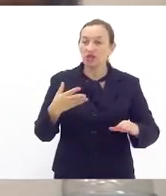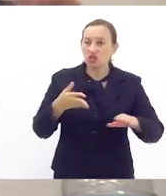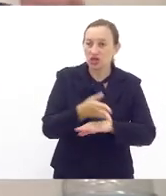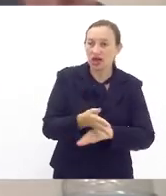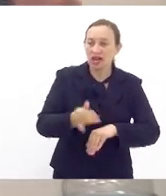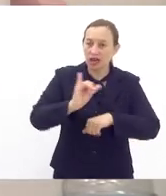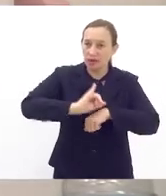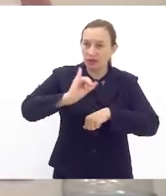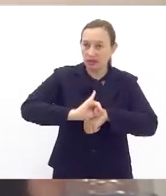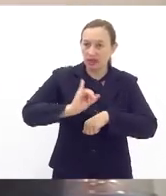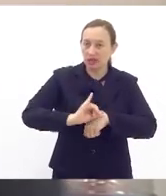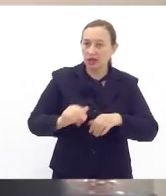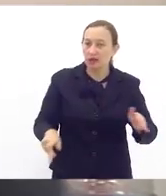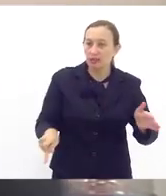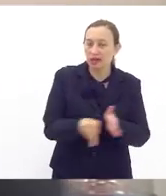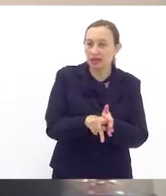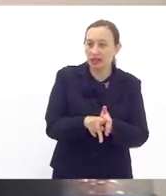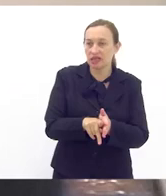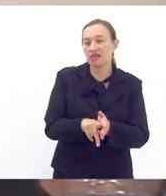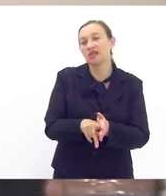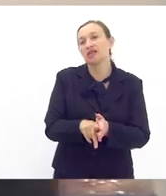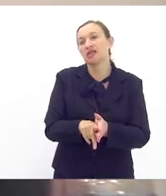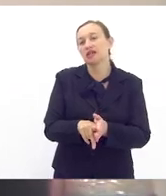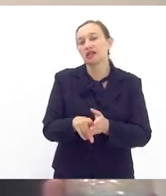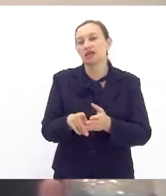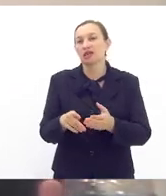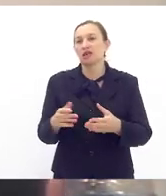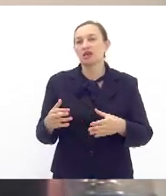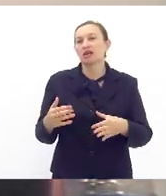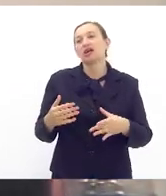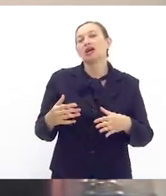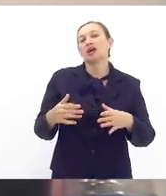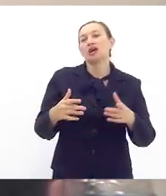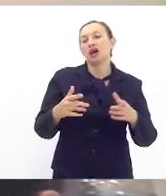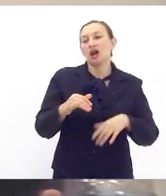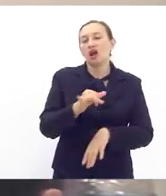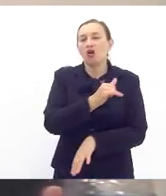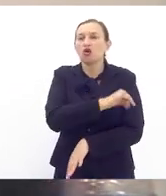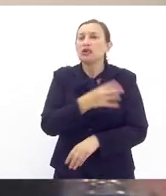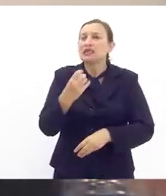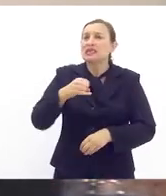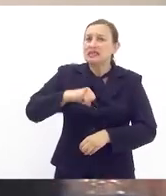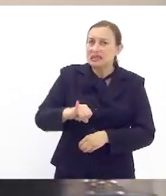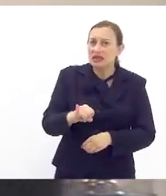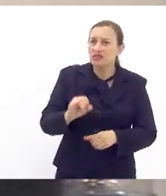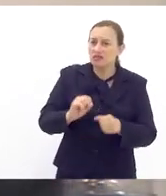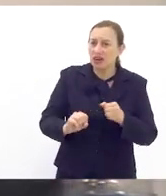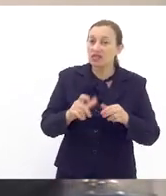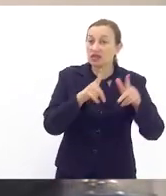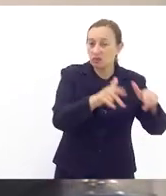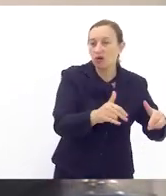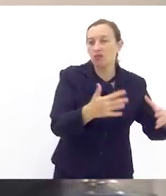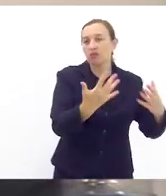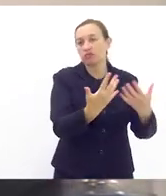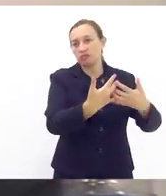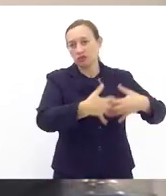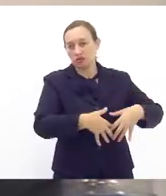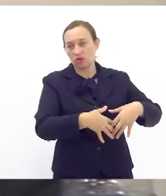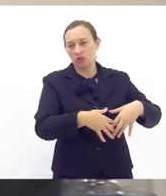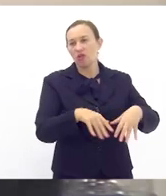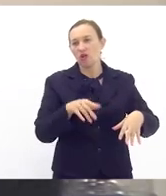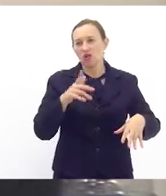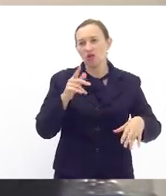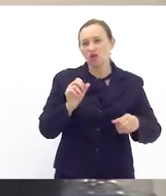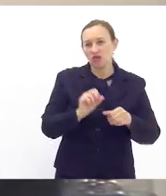que faz parte da região metropolitana Aí eu pergunto a vocês se fazem isso com Petrópolis não vão fazer com o São José do Rio Preto